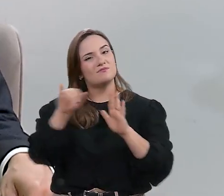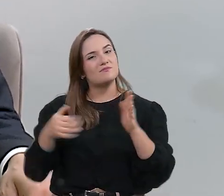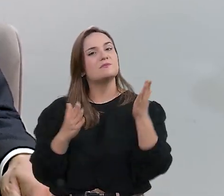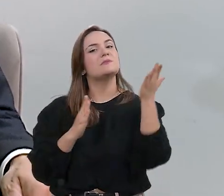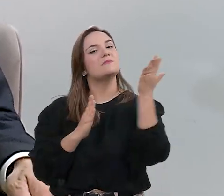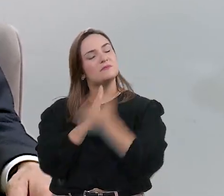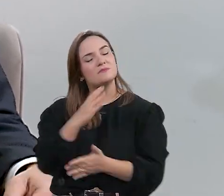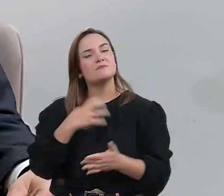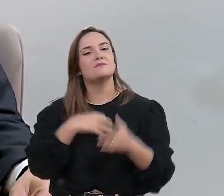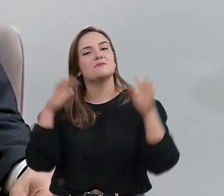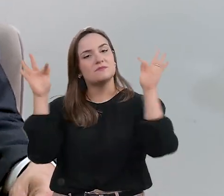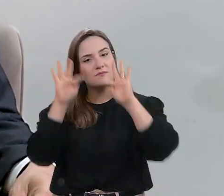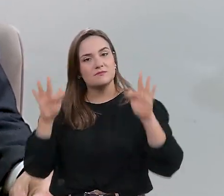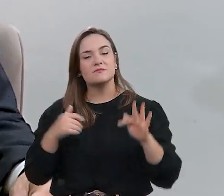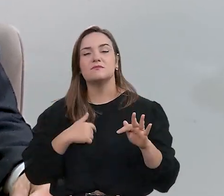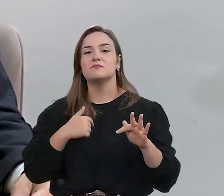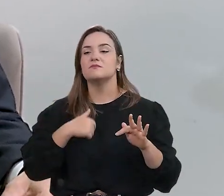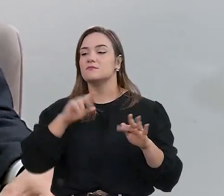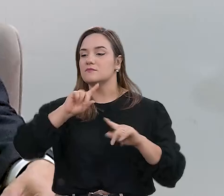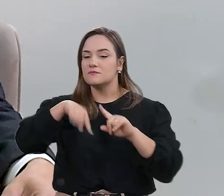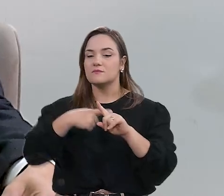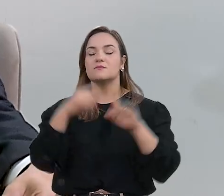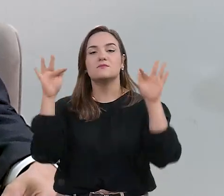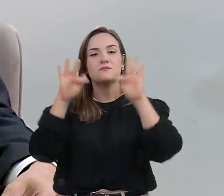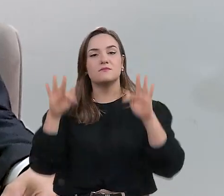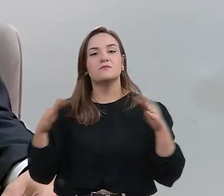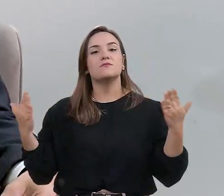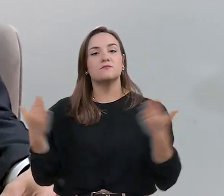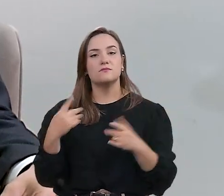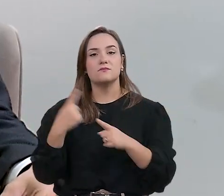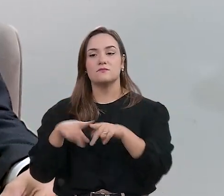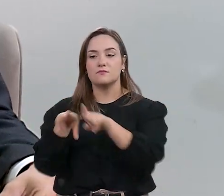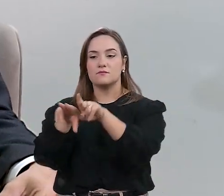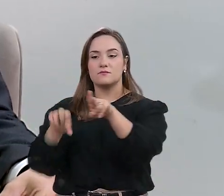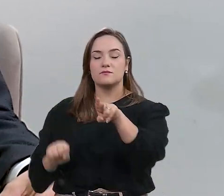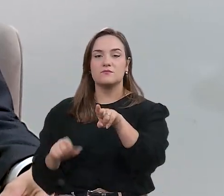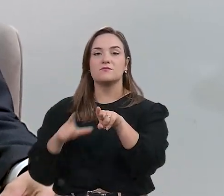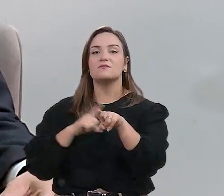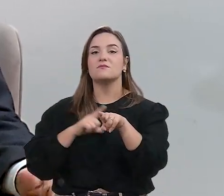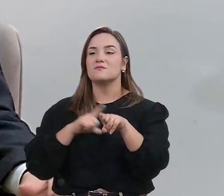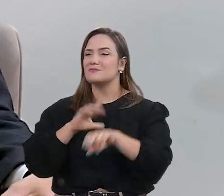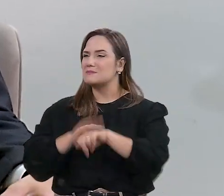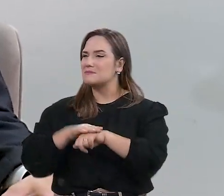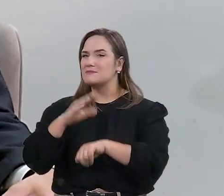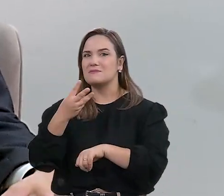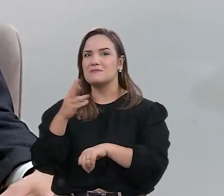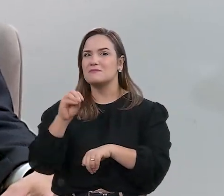feliz e estou mais feliz hoje em saber que a UEMS hoje tem mais